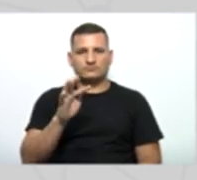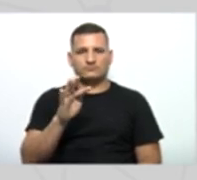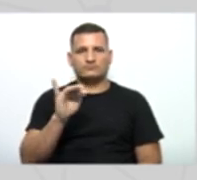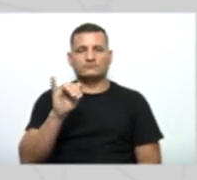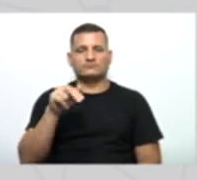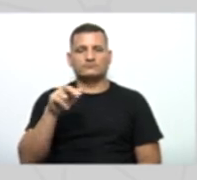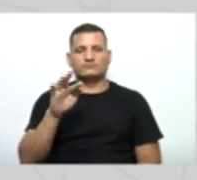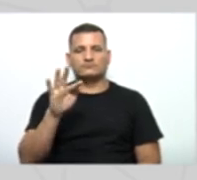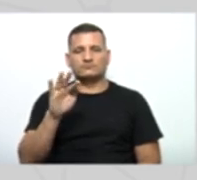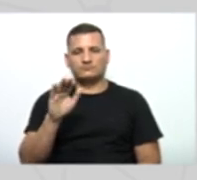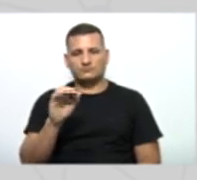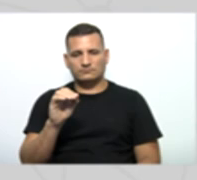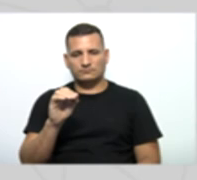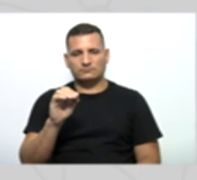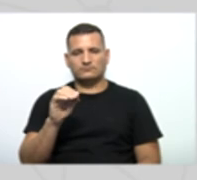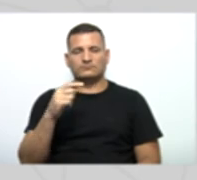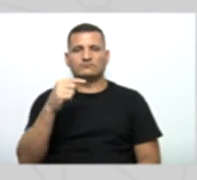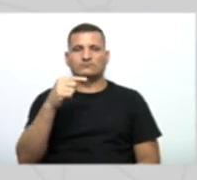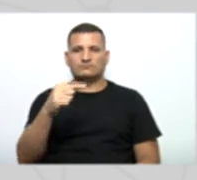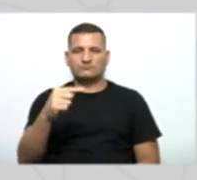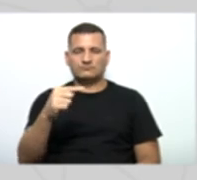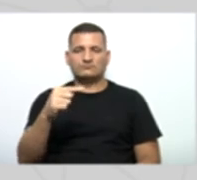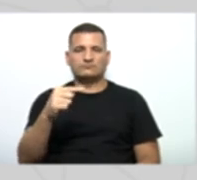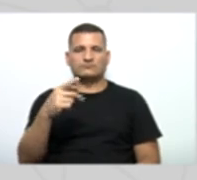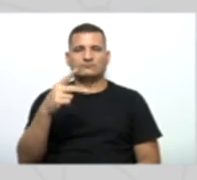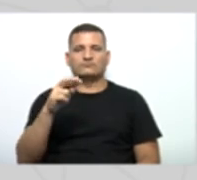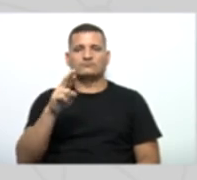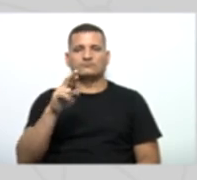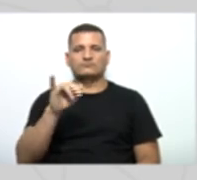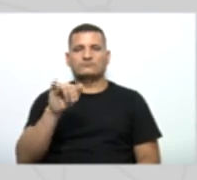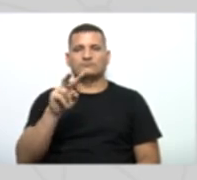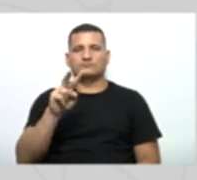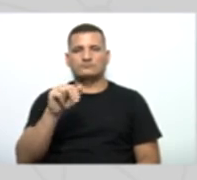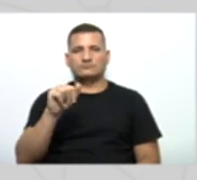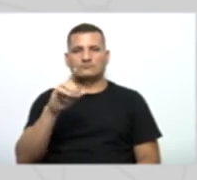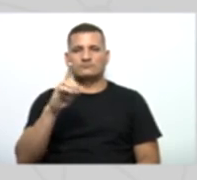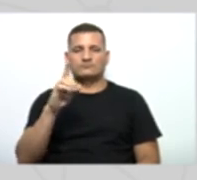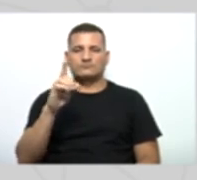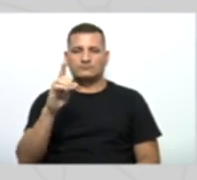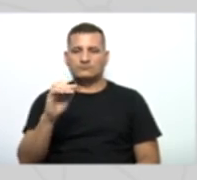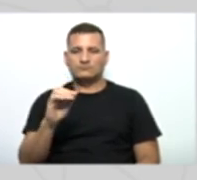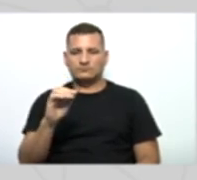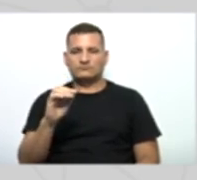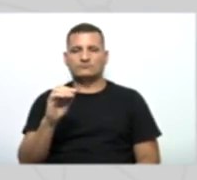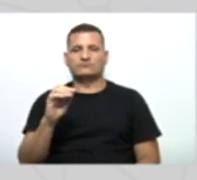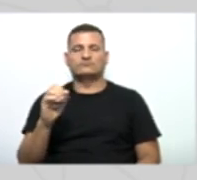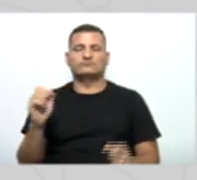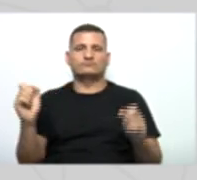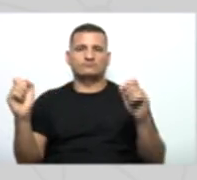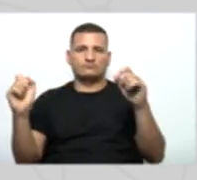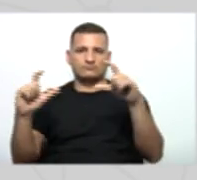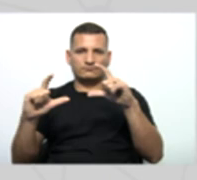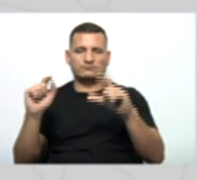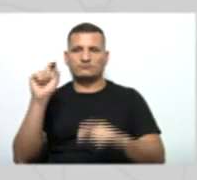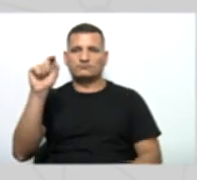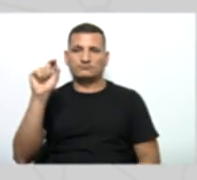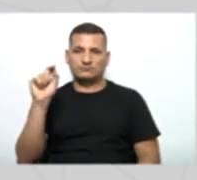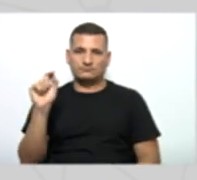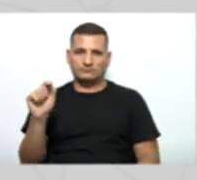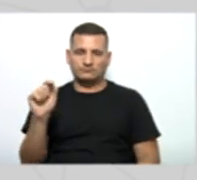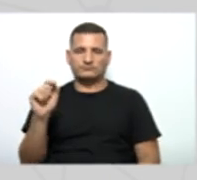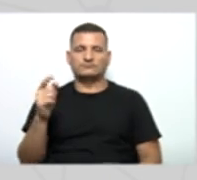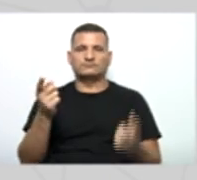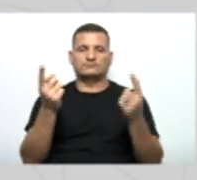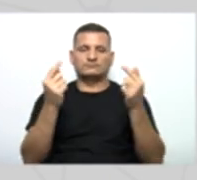underline, privado. Abro parênteses, self, dois pontos. Faz o